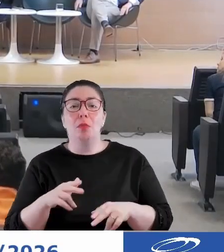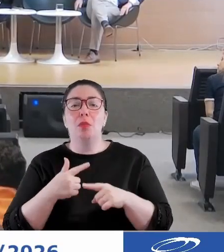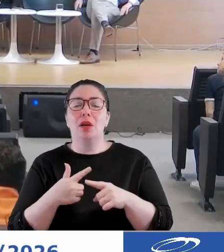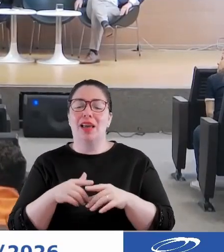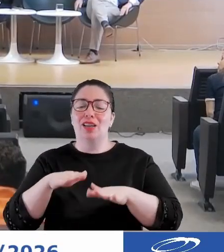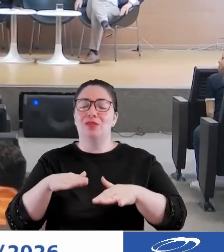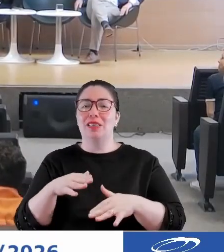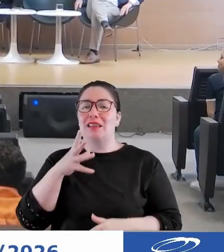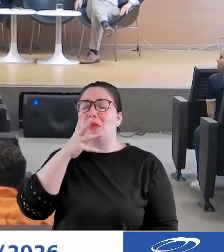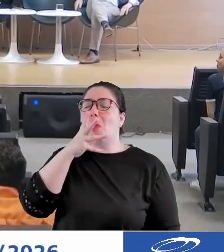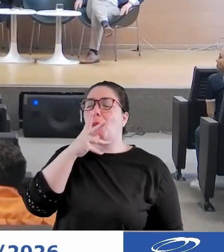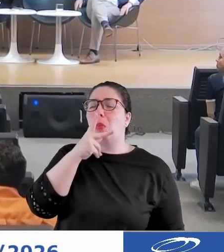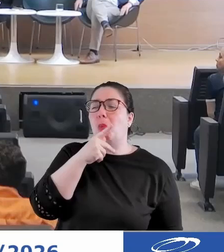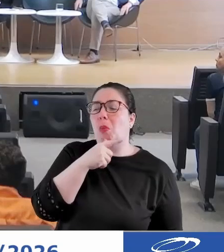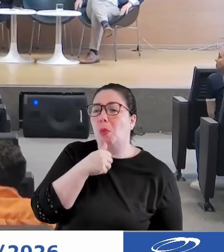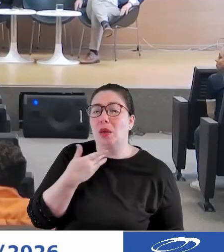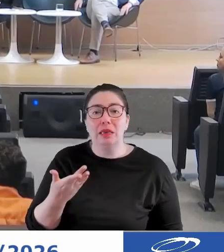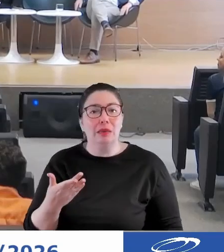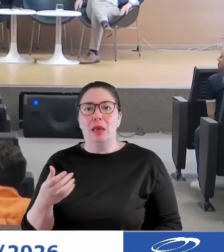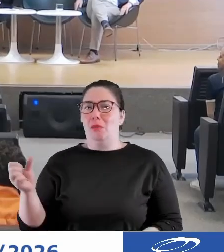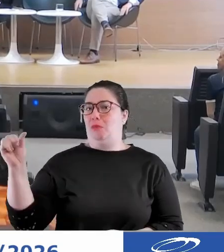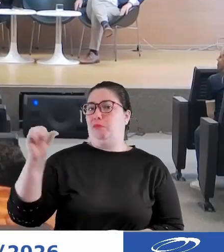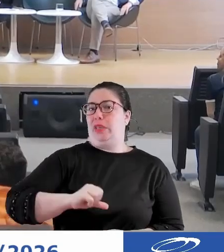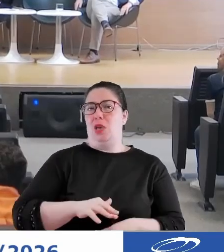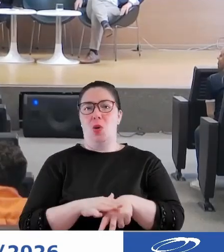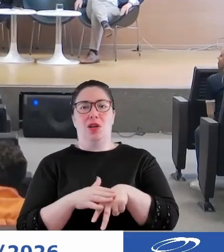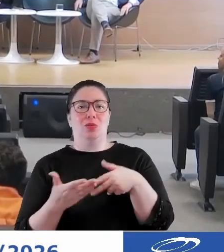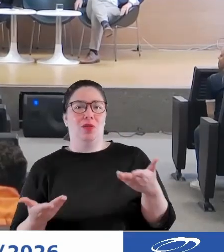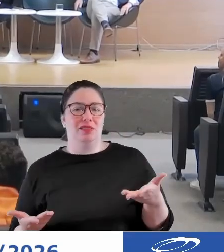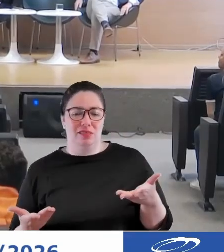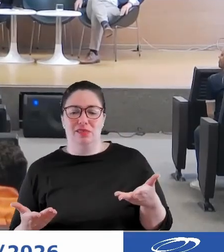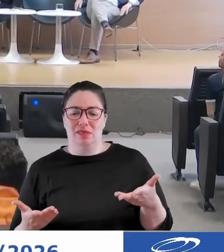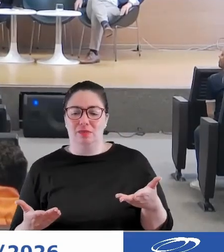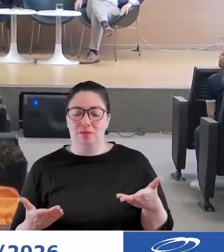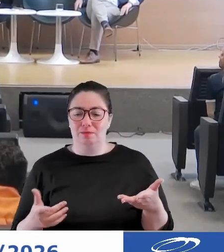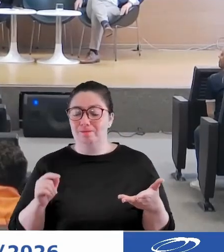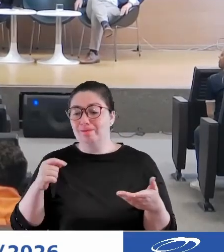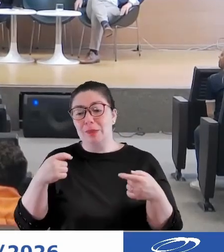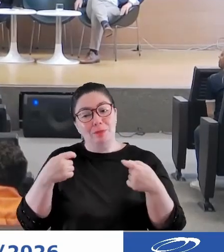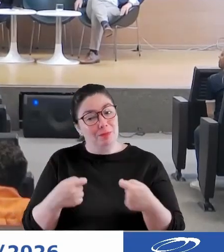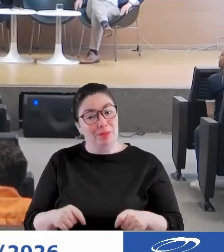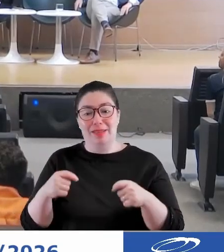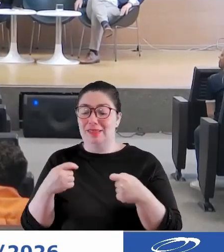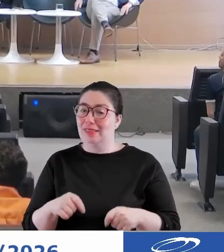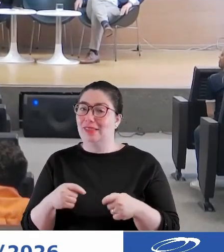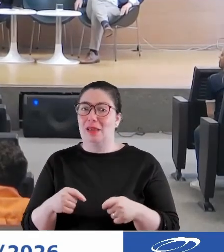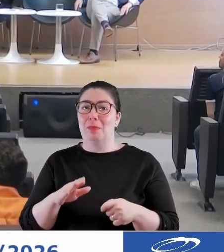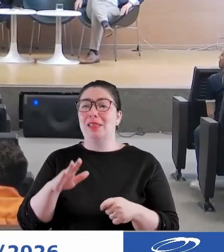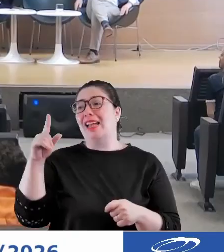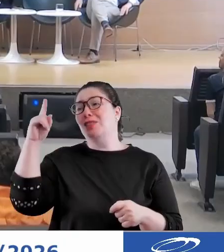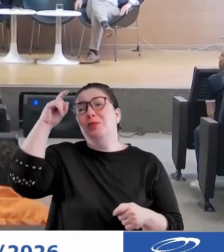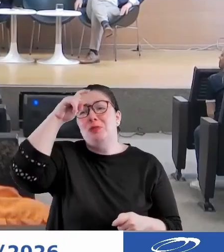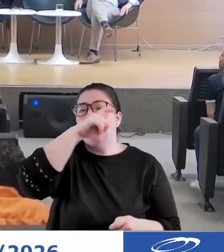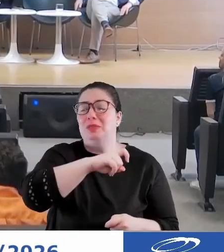uma questão neurológica que está aí acontecendo, o diagnóstico é muito difícil de fazer, né? E o acompanhamento, e aí